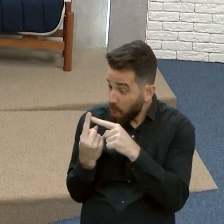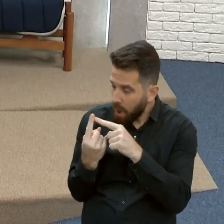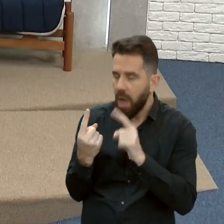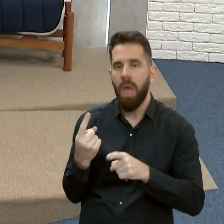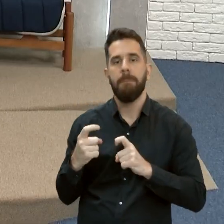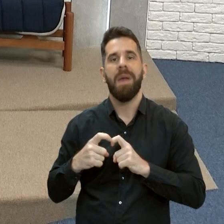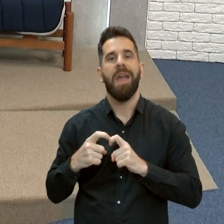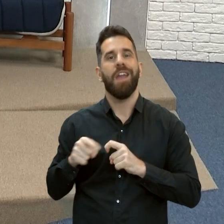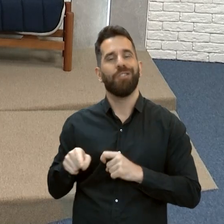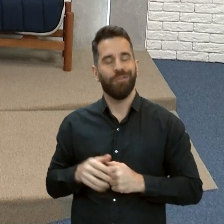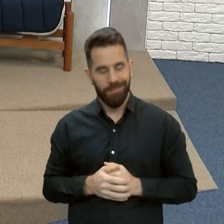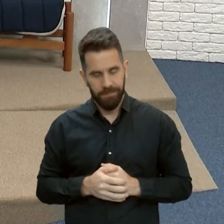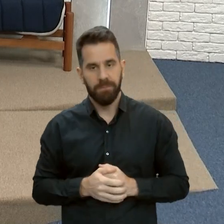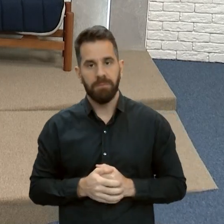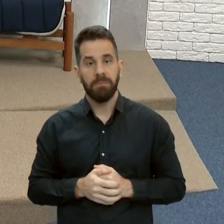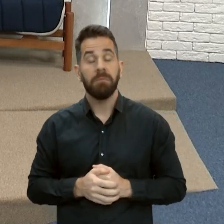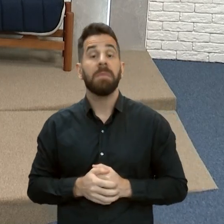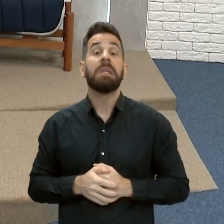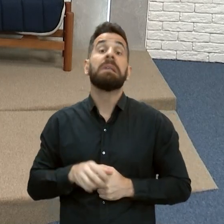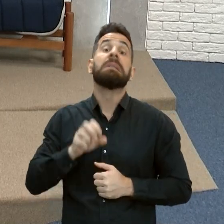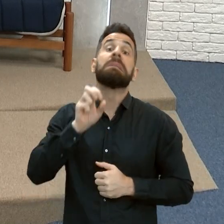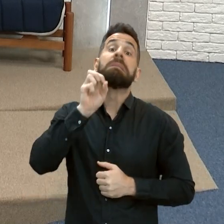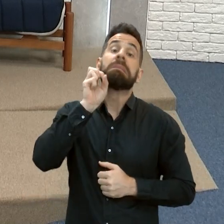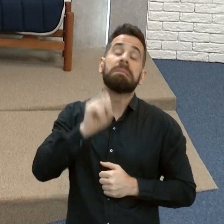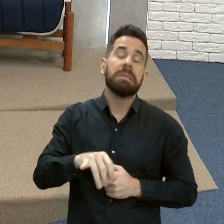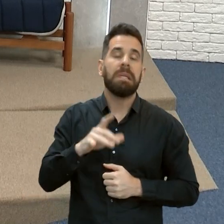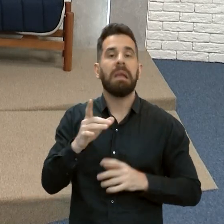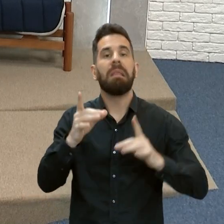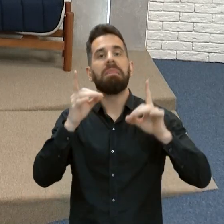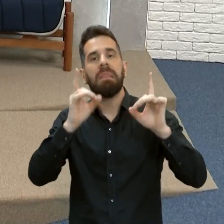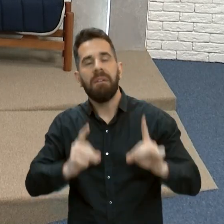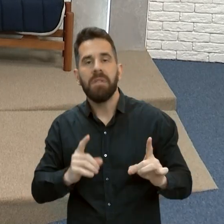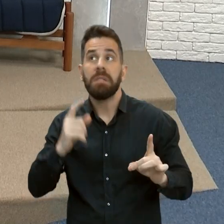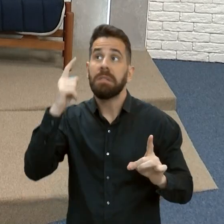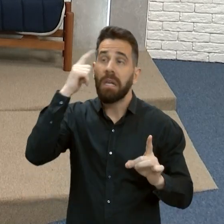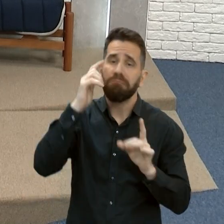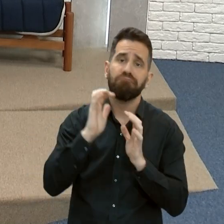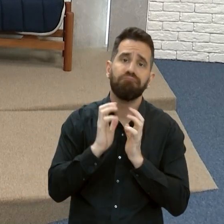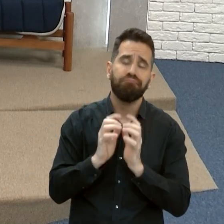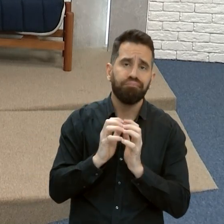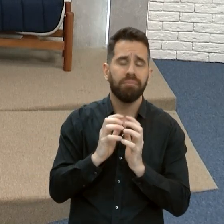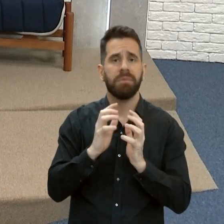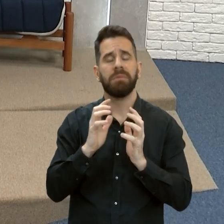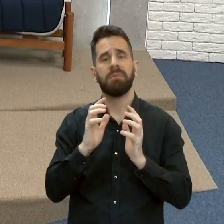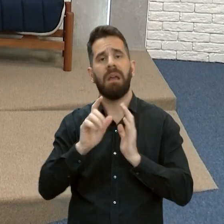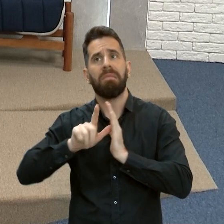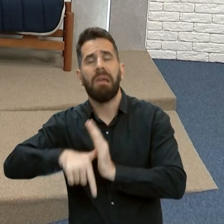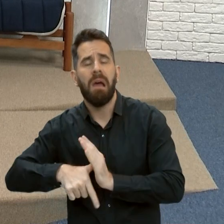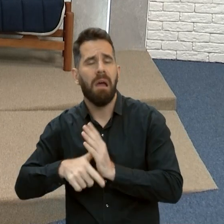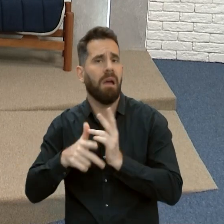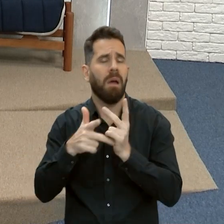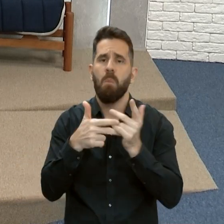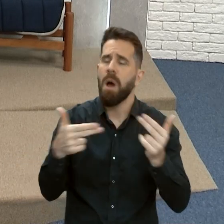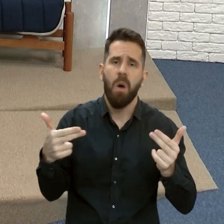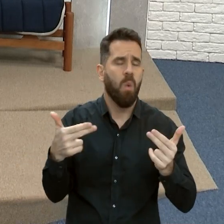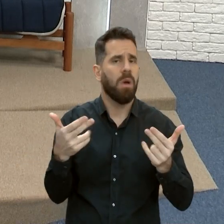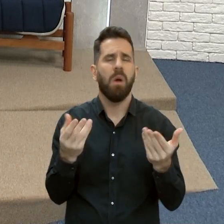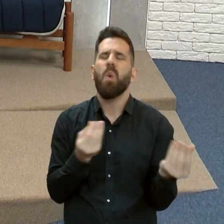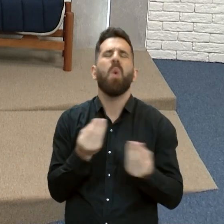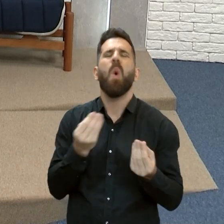deficiência intelectual, essa pessoa, ela tem que tipo de dificuldade? Variado, como que é? Sim, a pessoa com